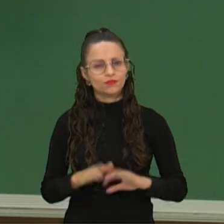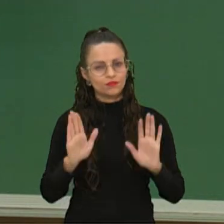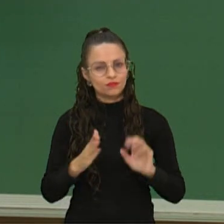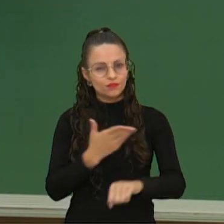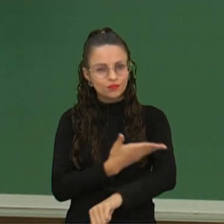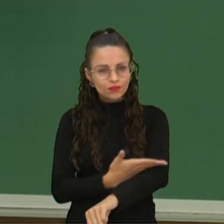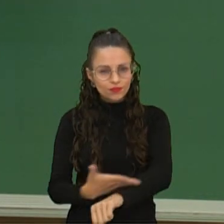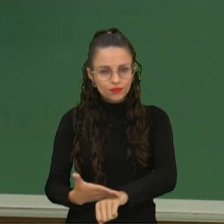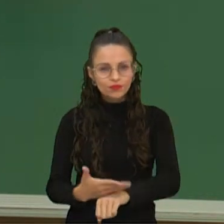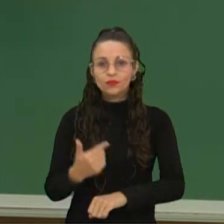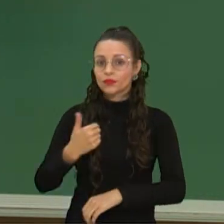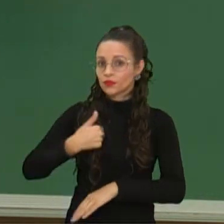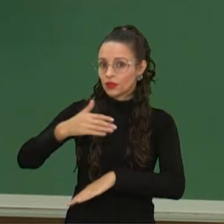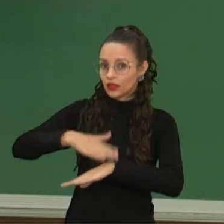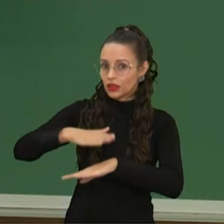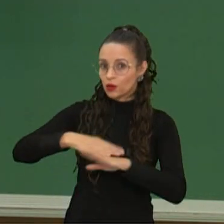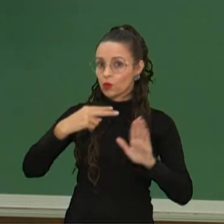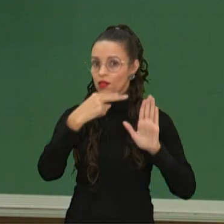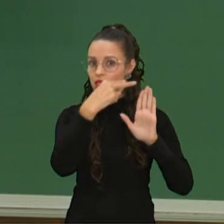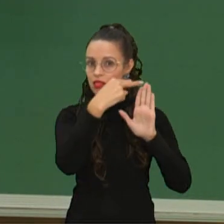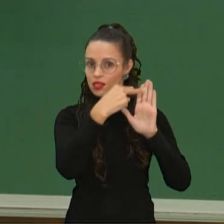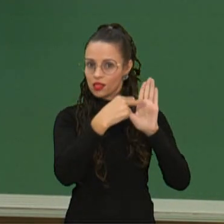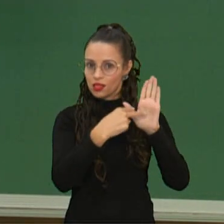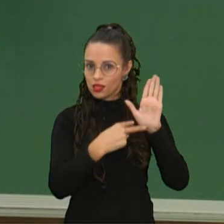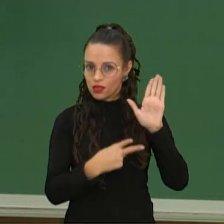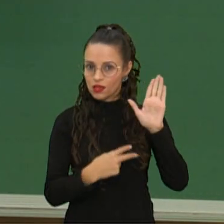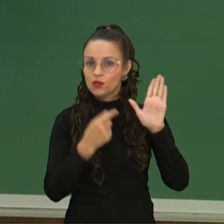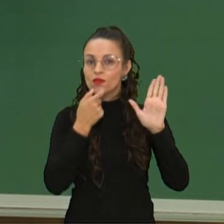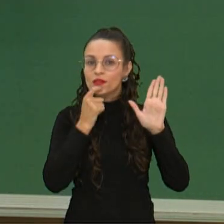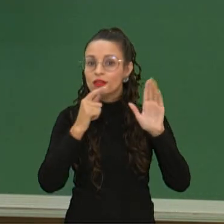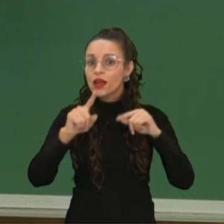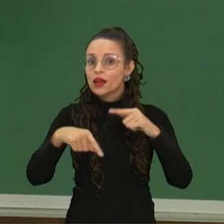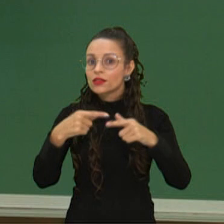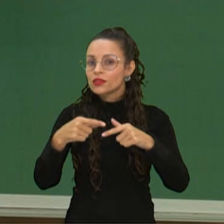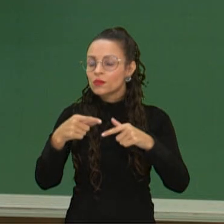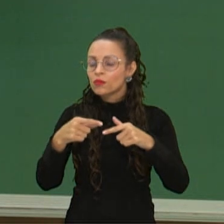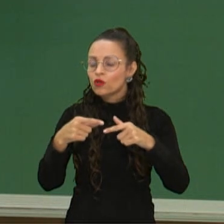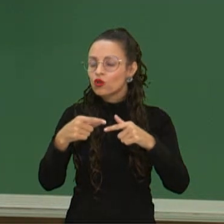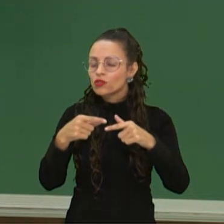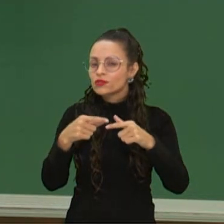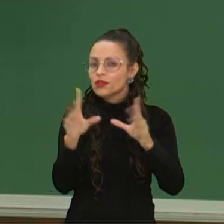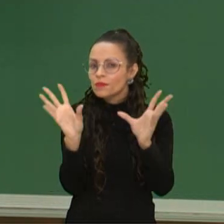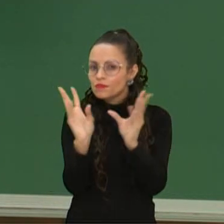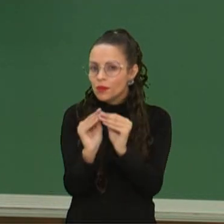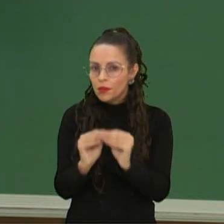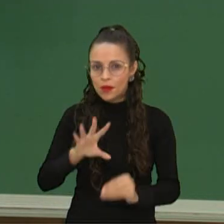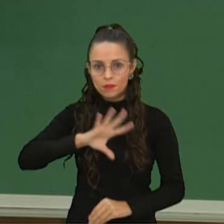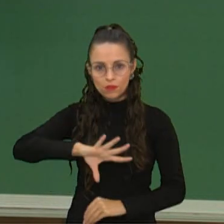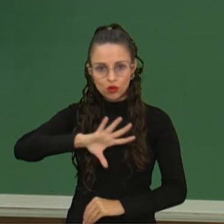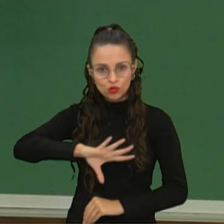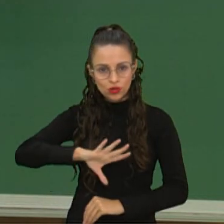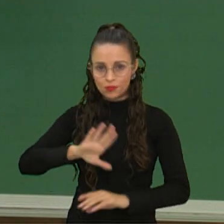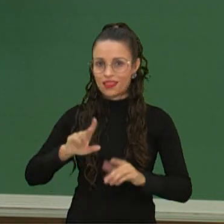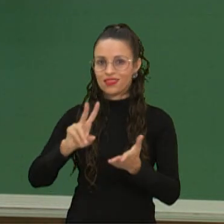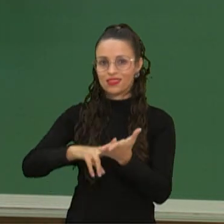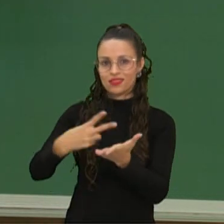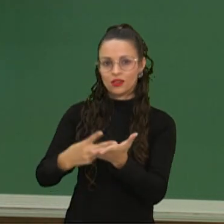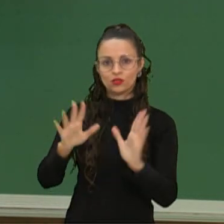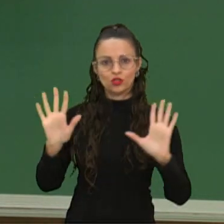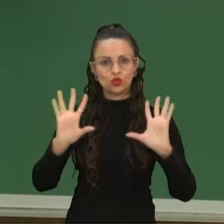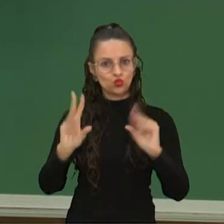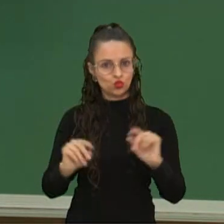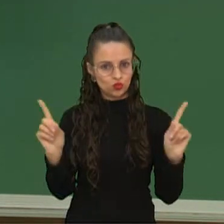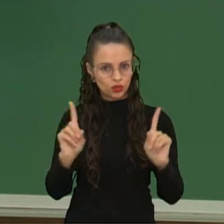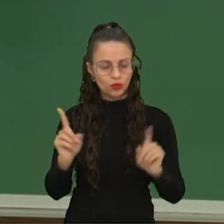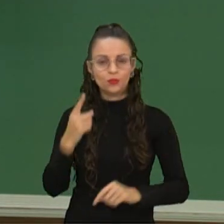acostumado, farei a leitura em inglês e já eu venho com um apanhado geral em português, sem dar a tradução literal, para que vocês possam fazer as atividades que